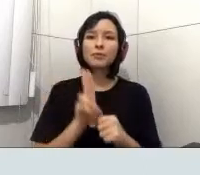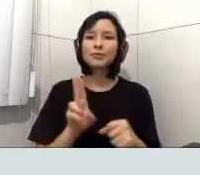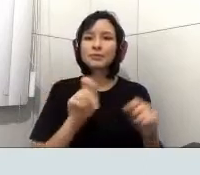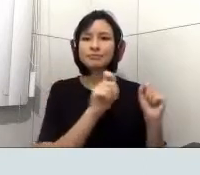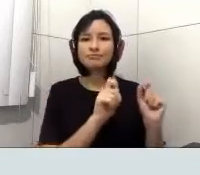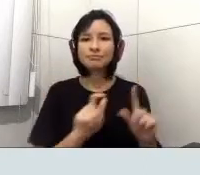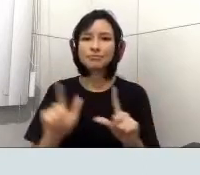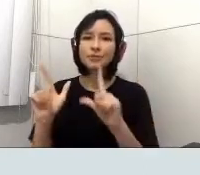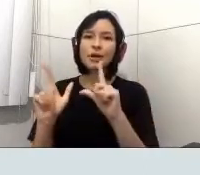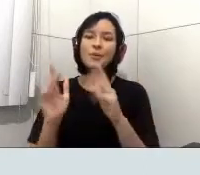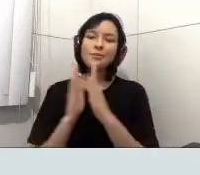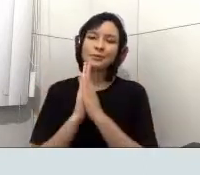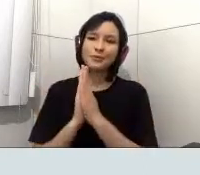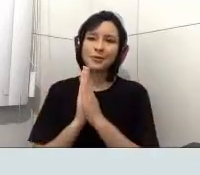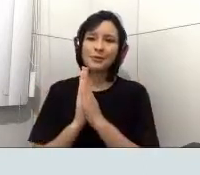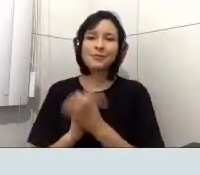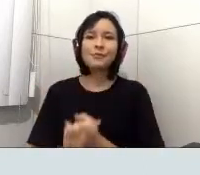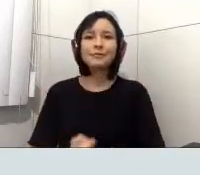por favor.